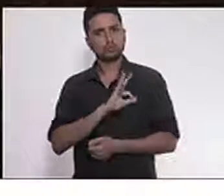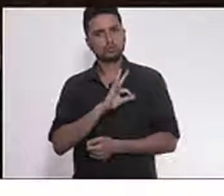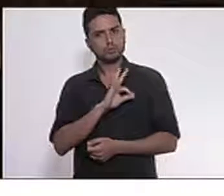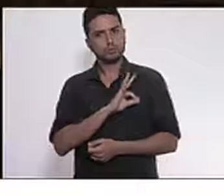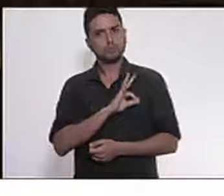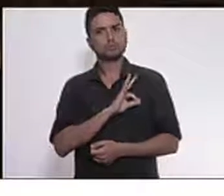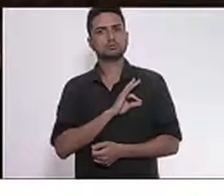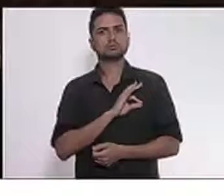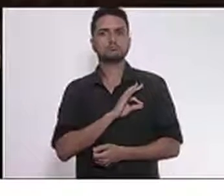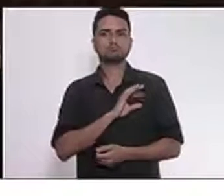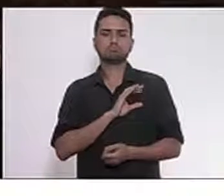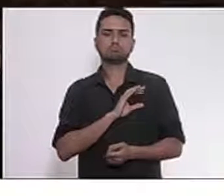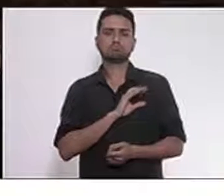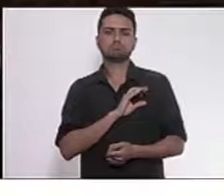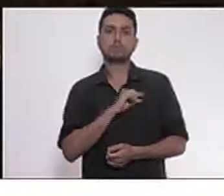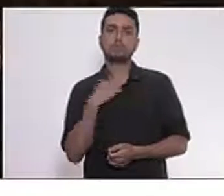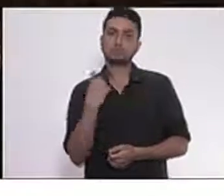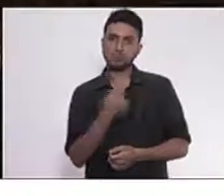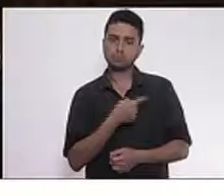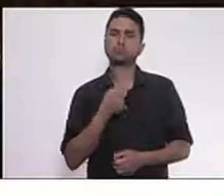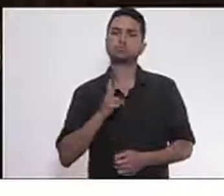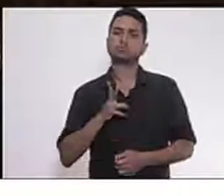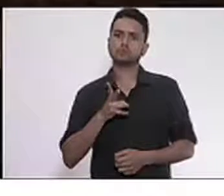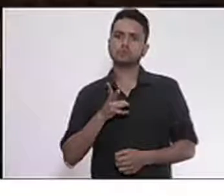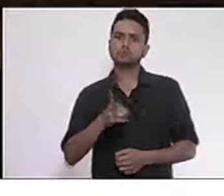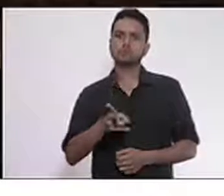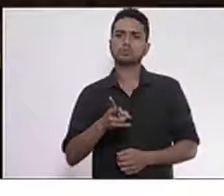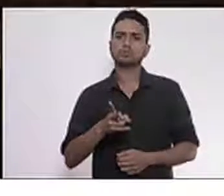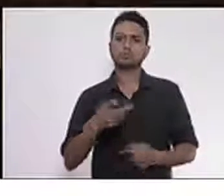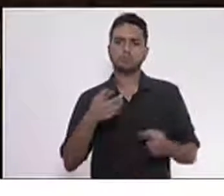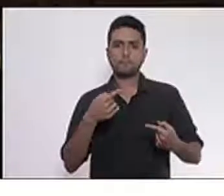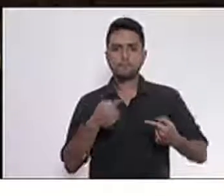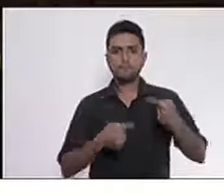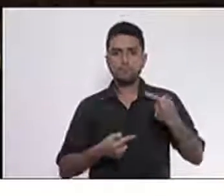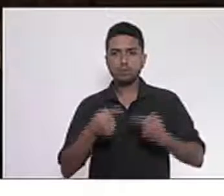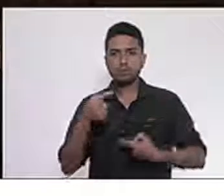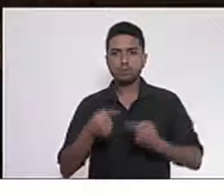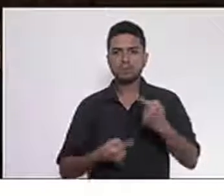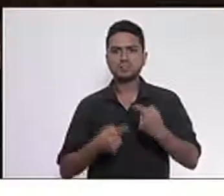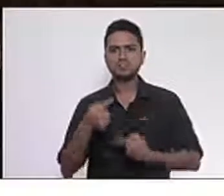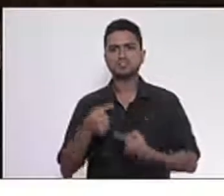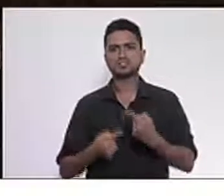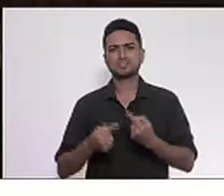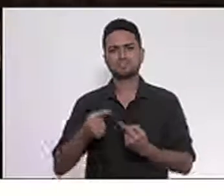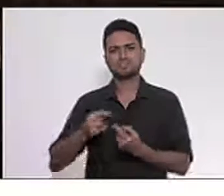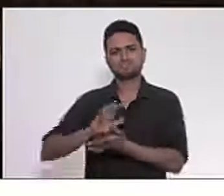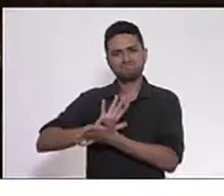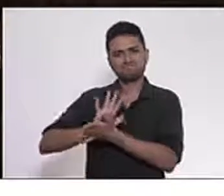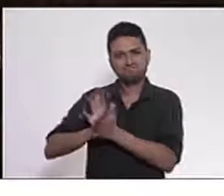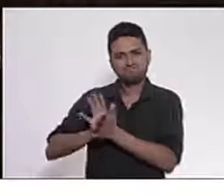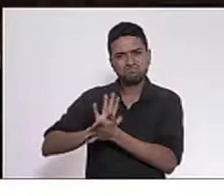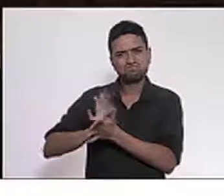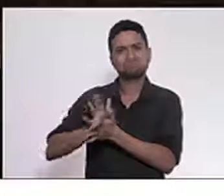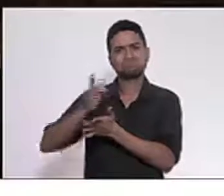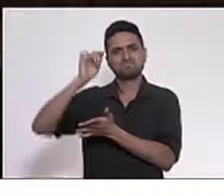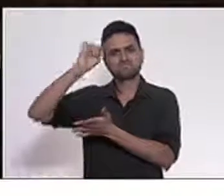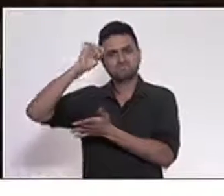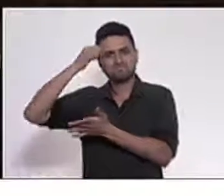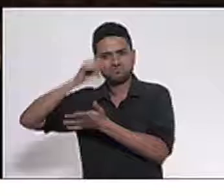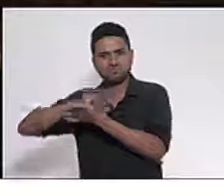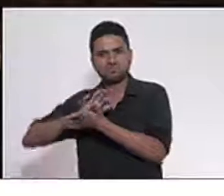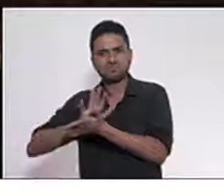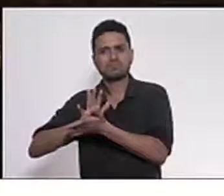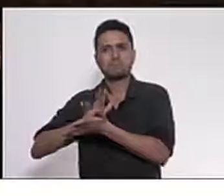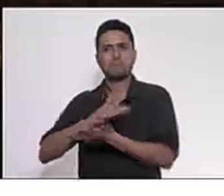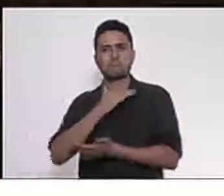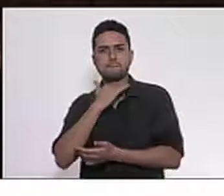vai continuar vendo em curso essa política genocida, higienista, um avanço das ferramentas de